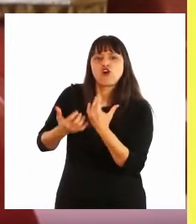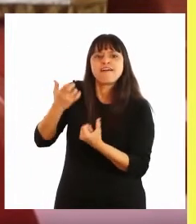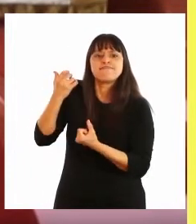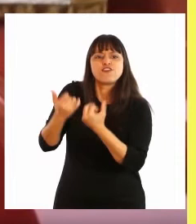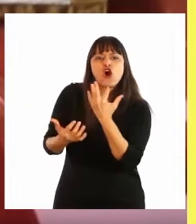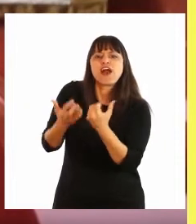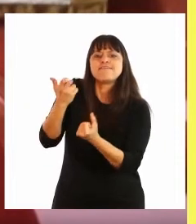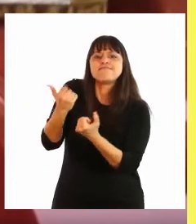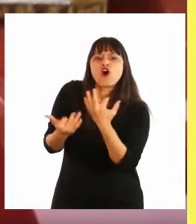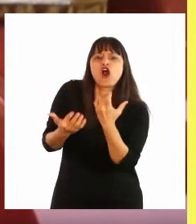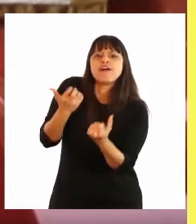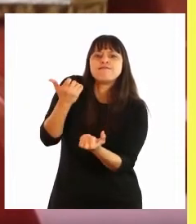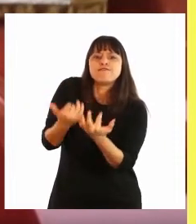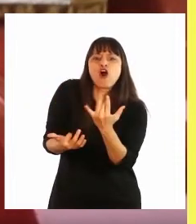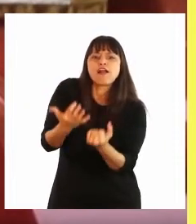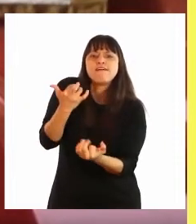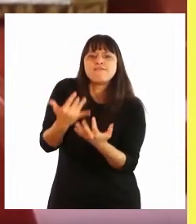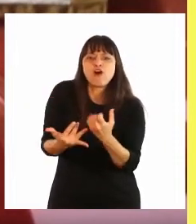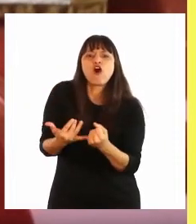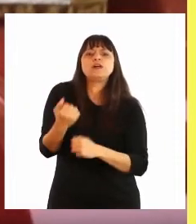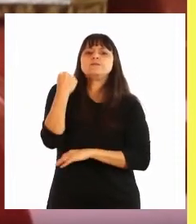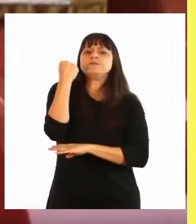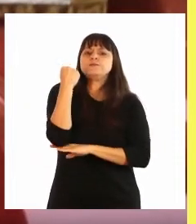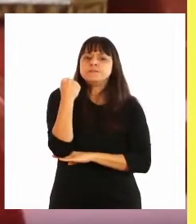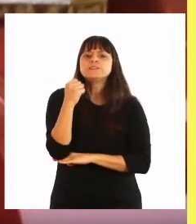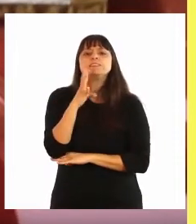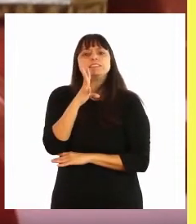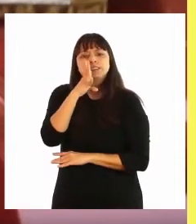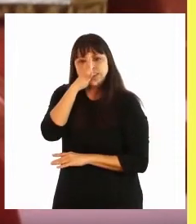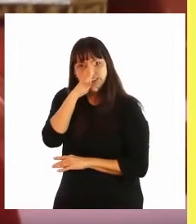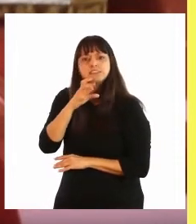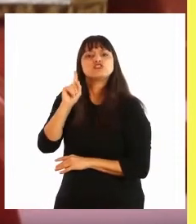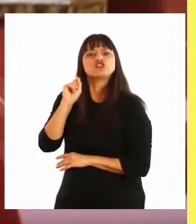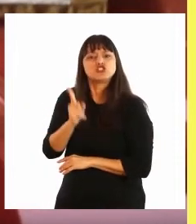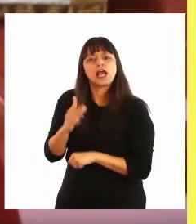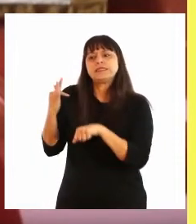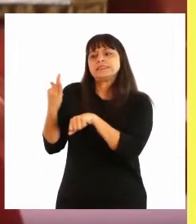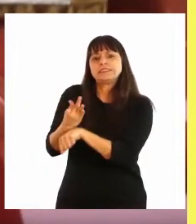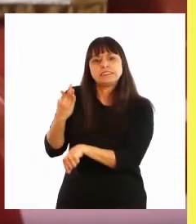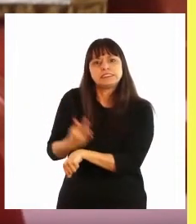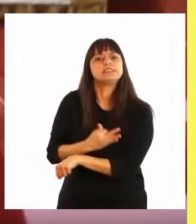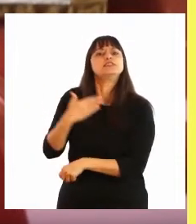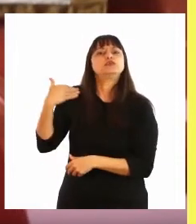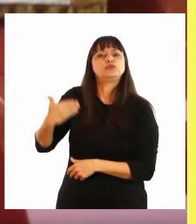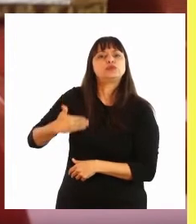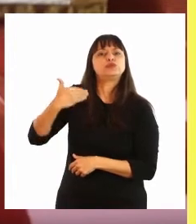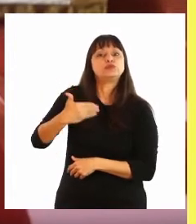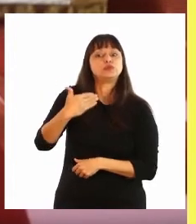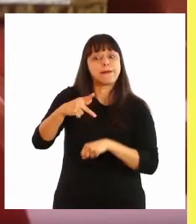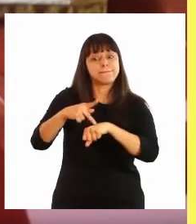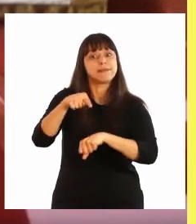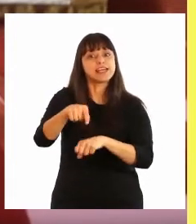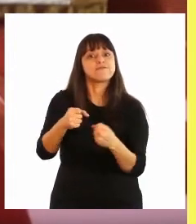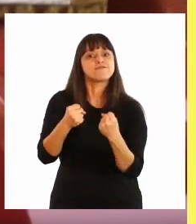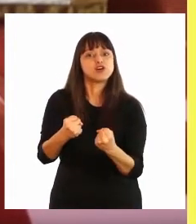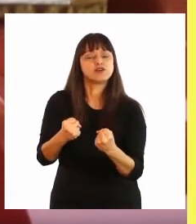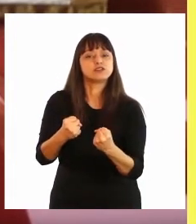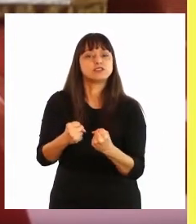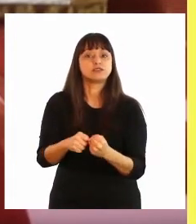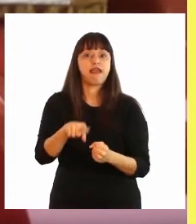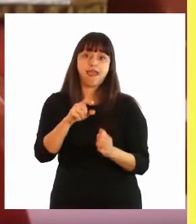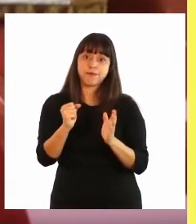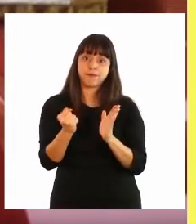fogos, assim. E atravessar todas essas funções que ele é colocado, né? Então, é isso, esse próprio marco que